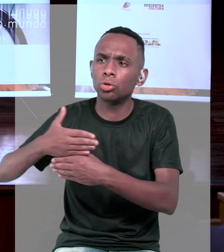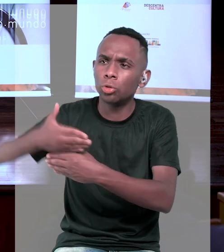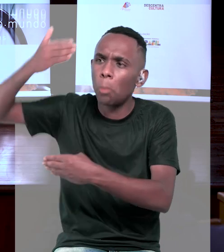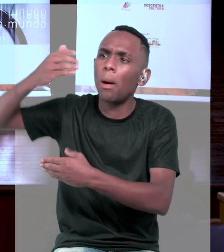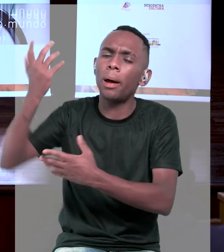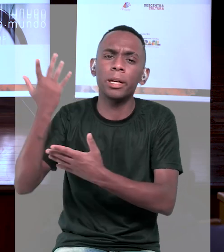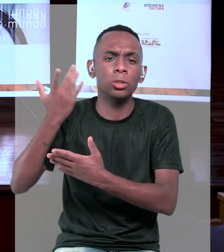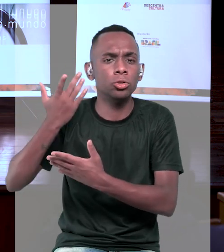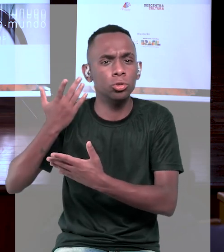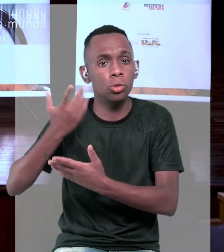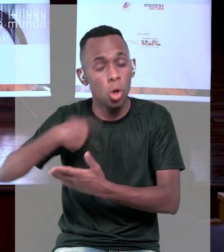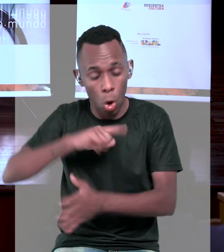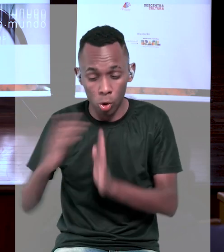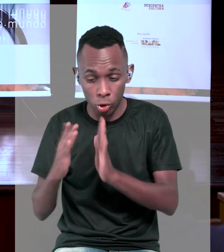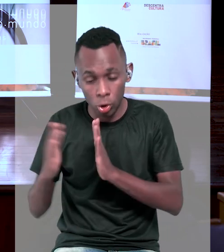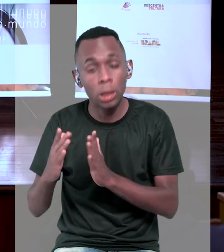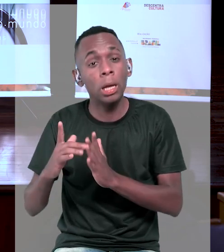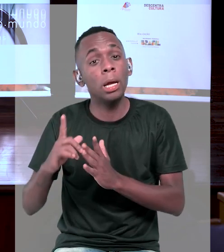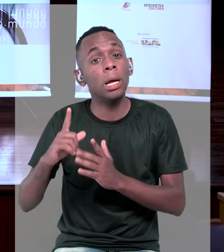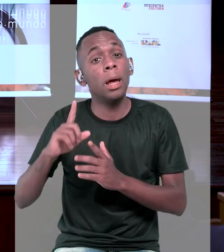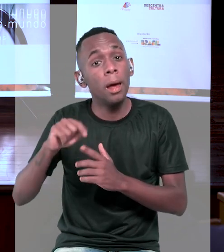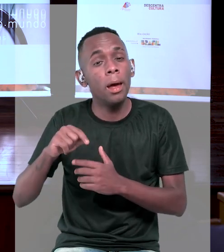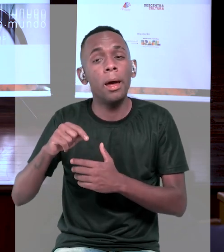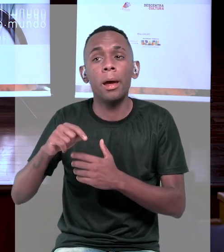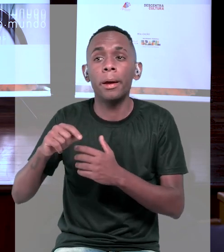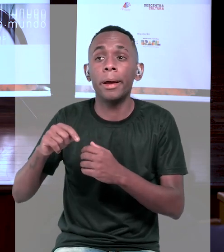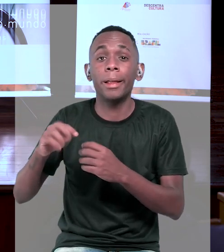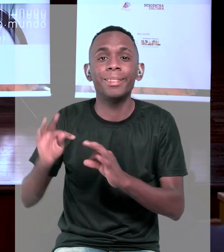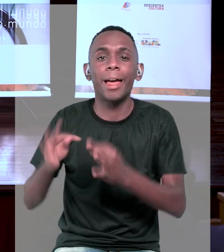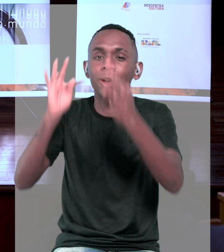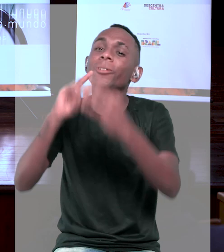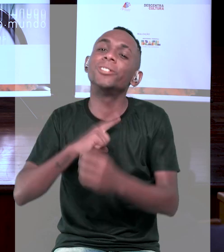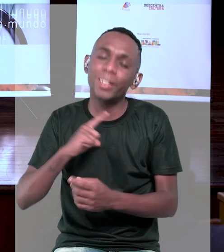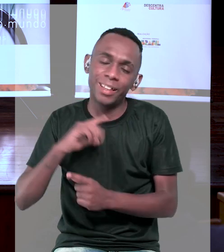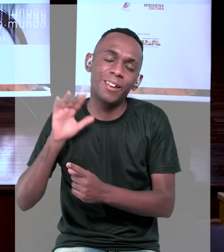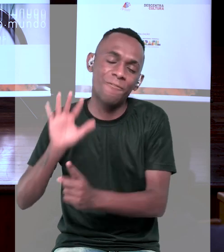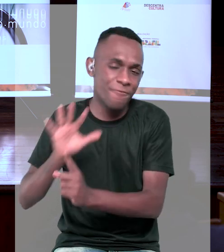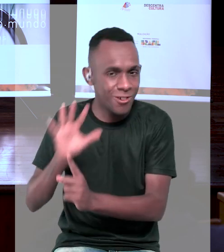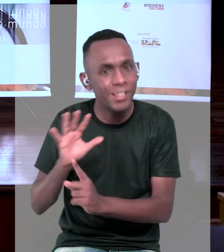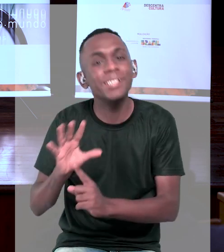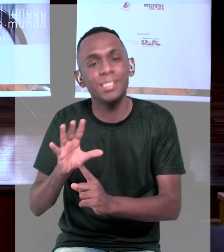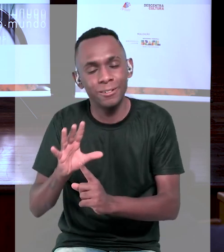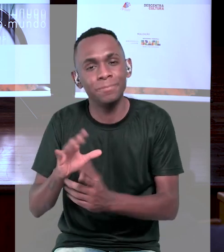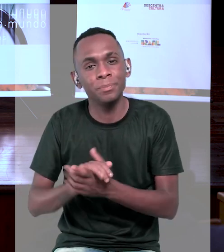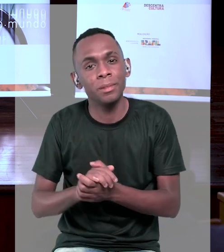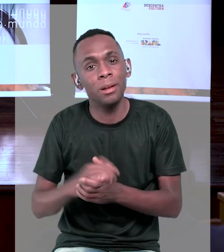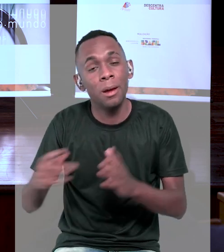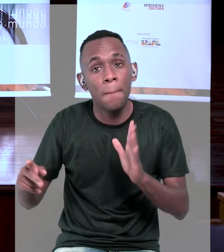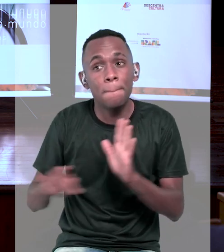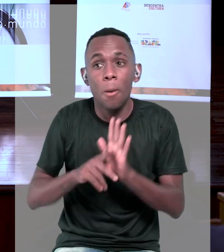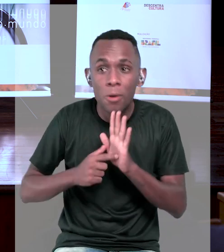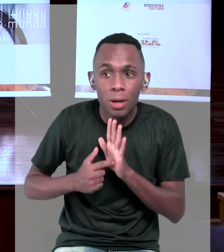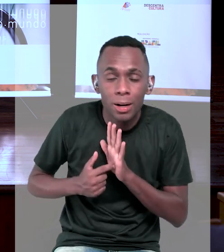do nosso tempo são revestidas de telas eletrônicas, que transmitem a ilusão